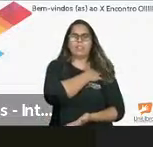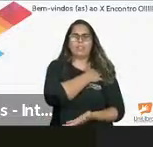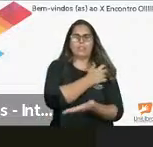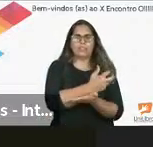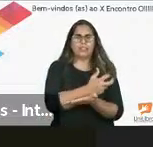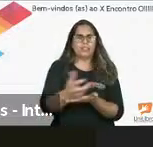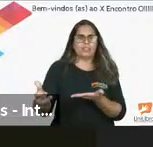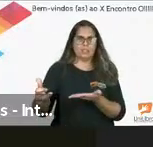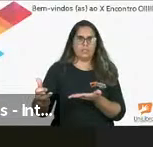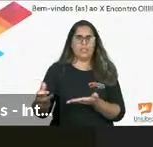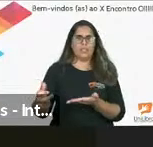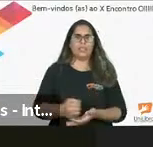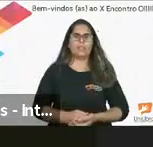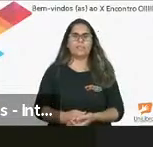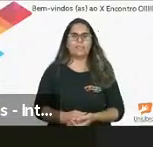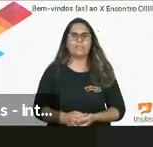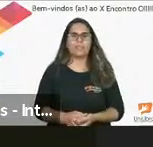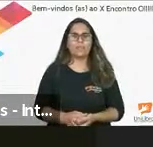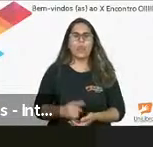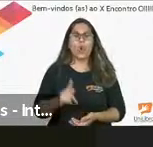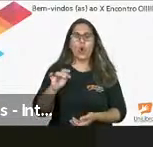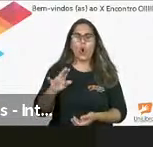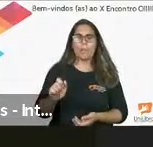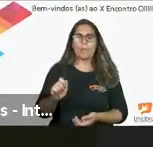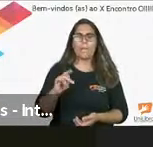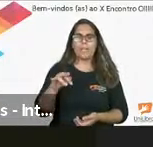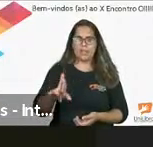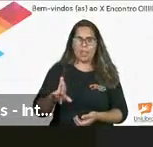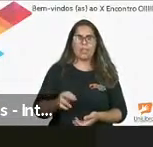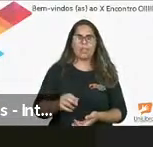no dia do aniversário de Elza,